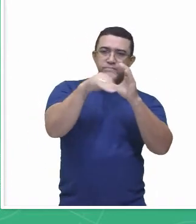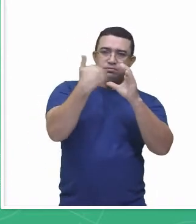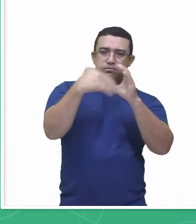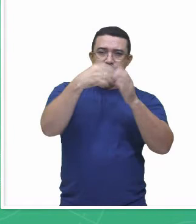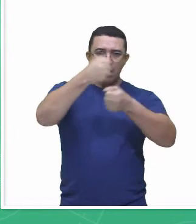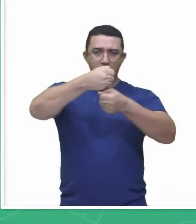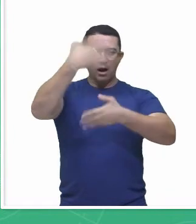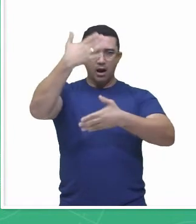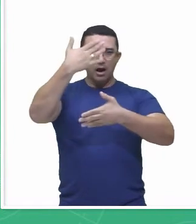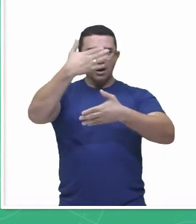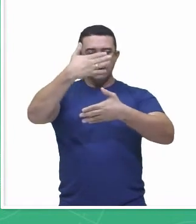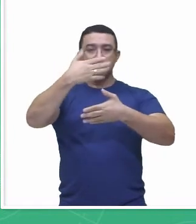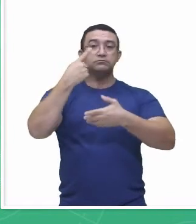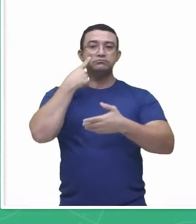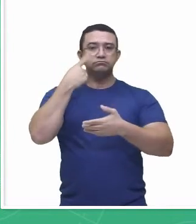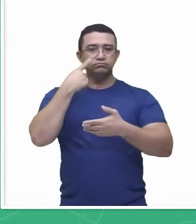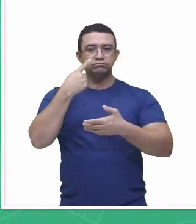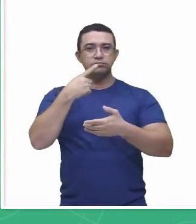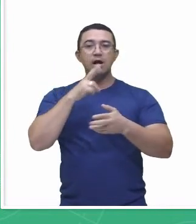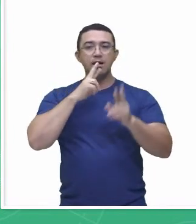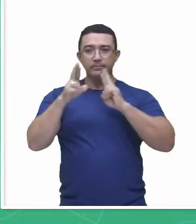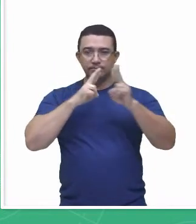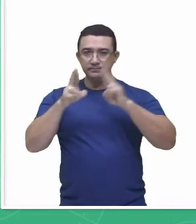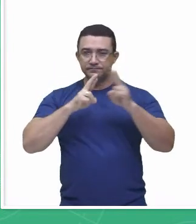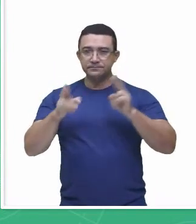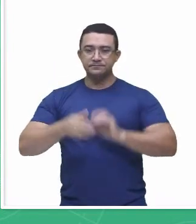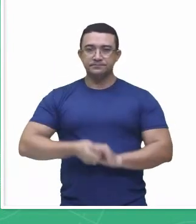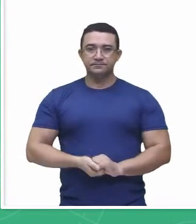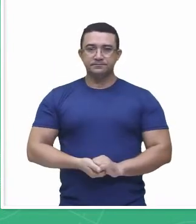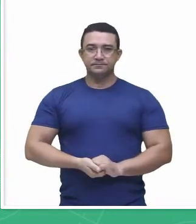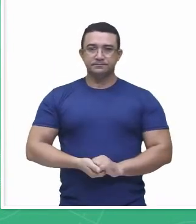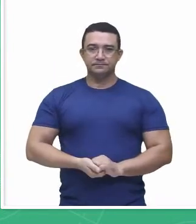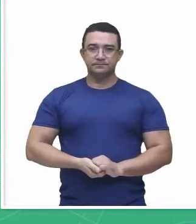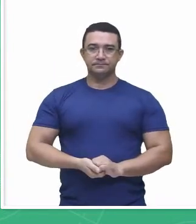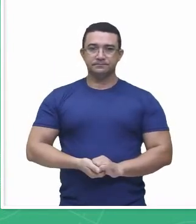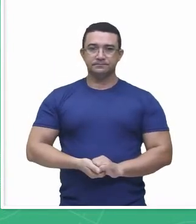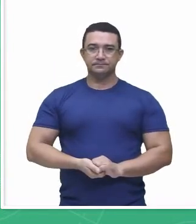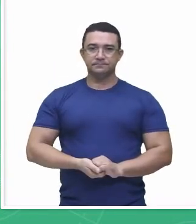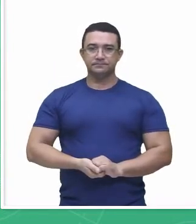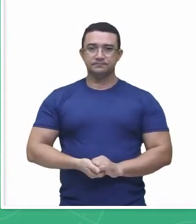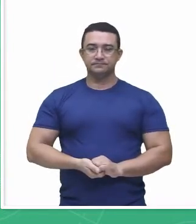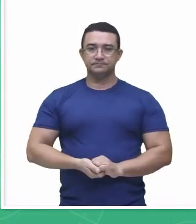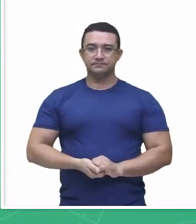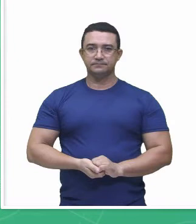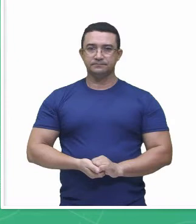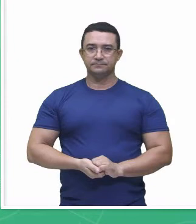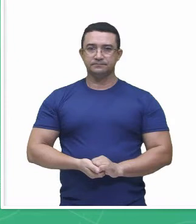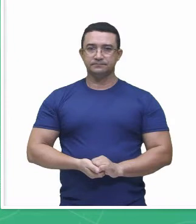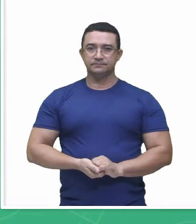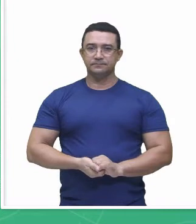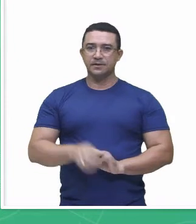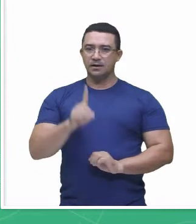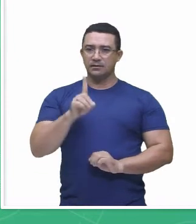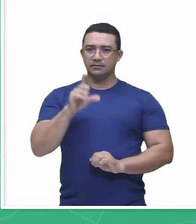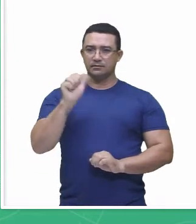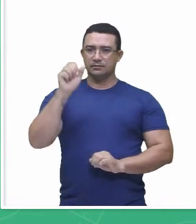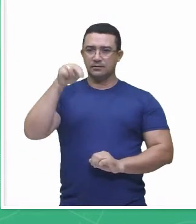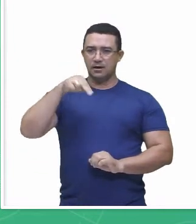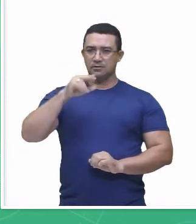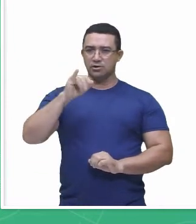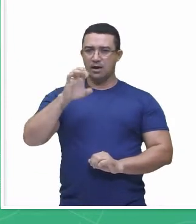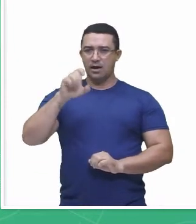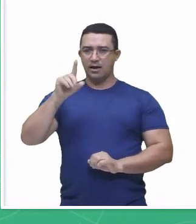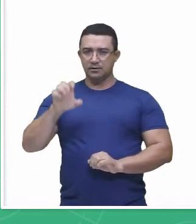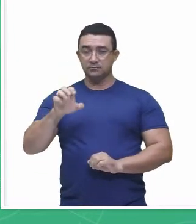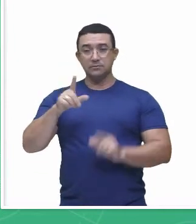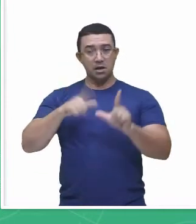Vamos lá? Vamos colocando então as respostas, né, sobre essa nossa última questão de língua inglesa. A Daniela então apostando na letra